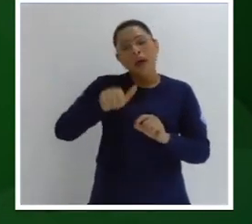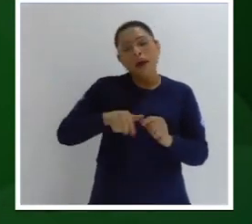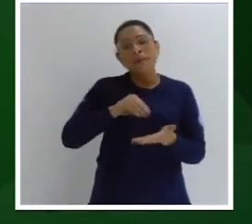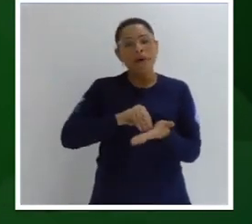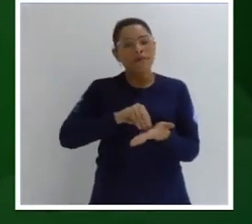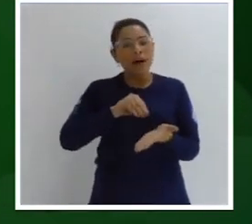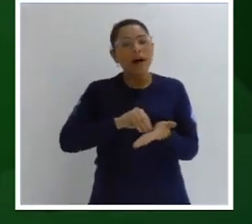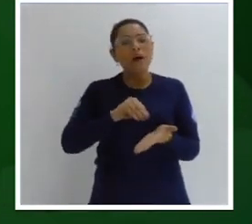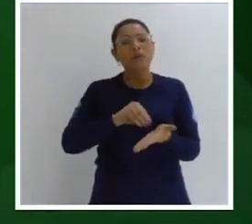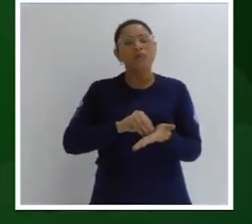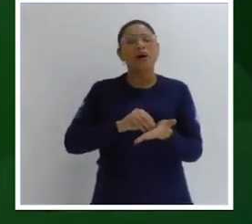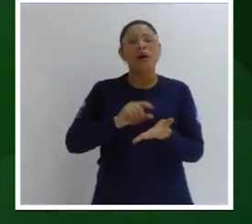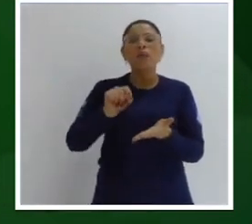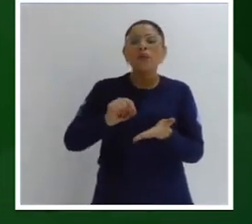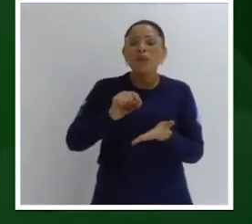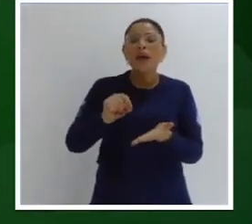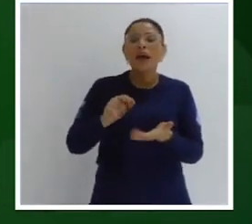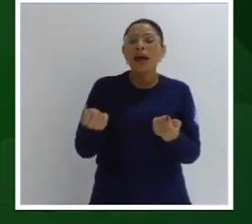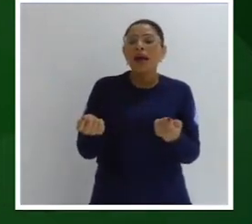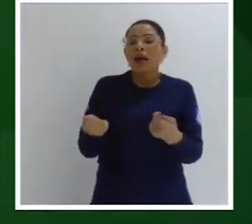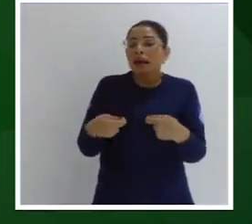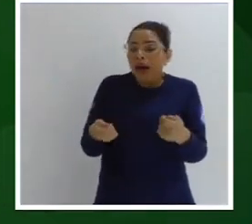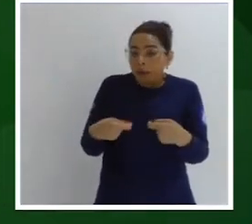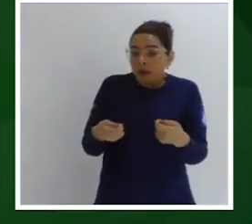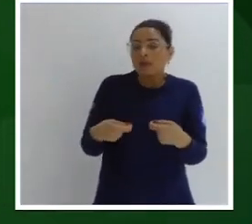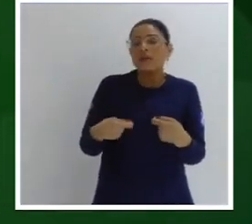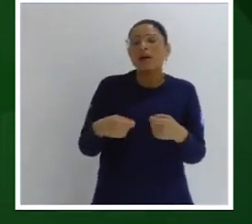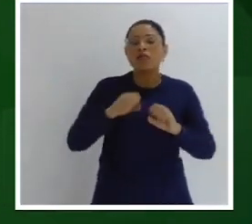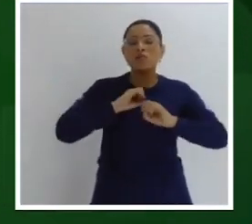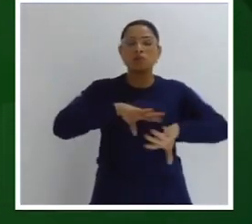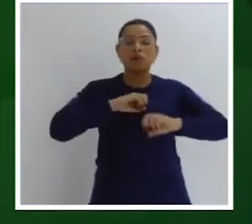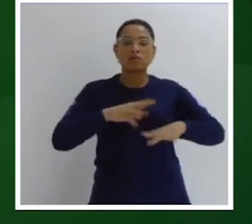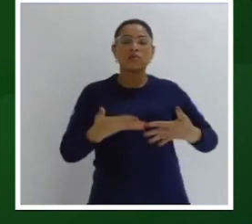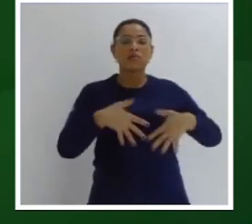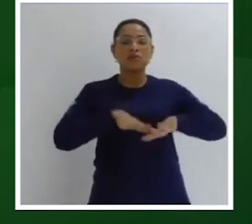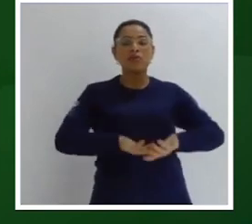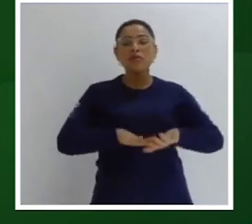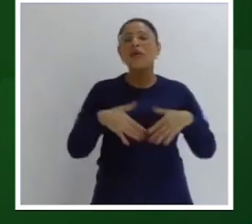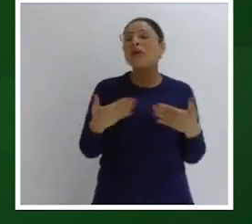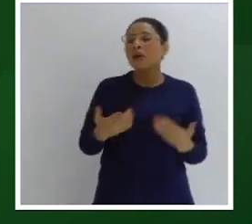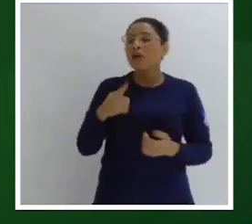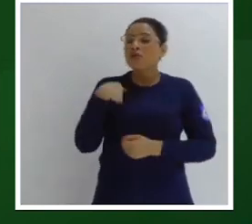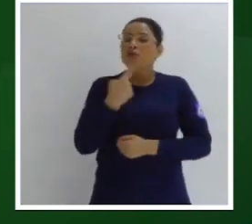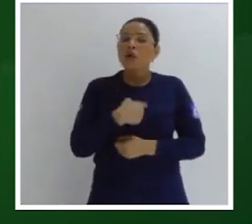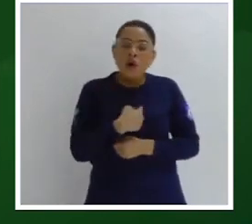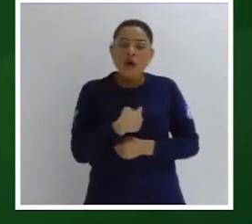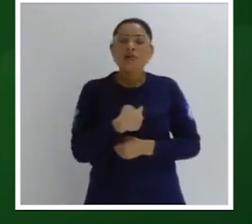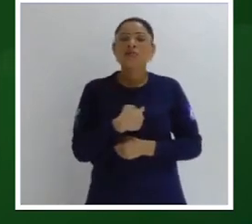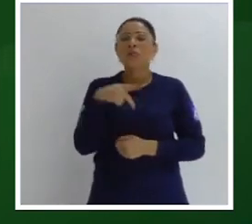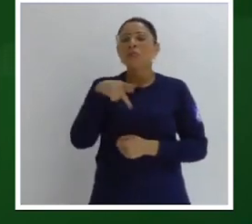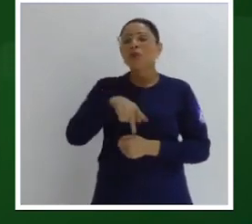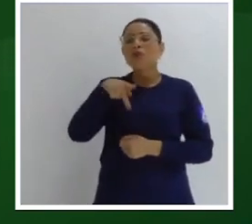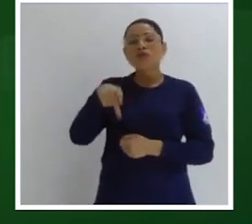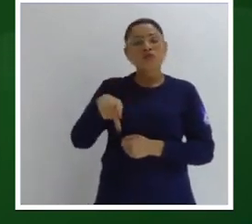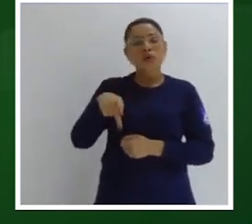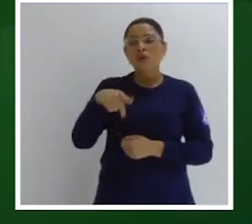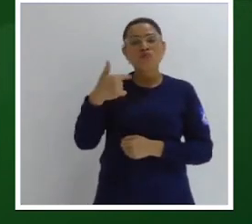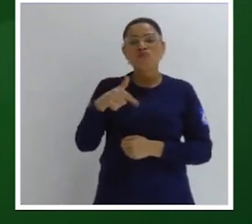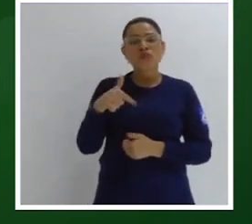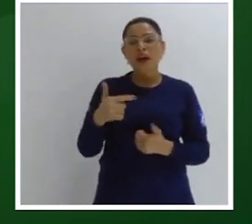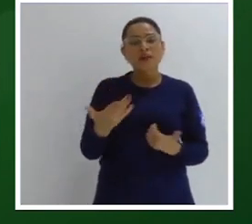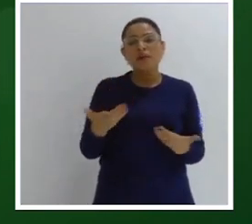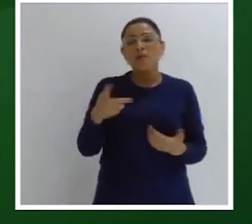crônica de capacitação para educação inclusiva e nós não temos esse Professor Substituto